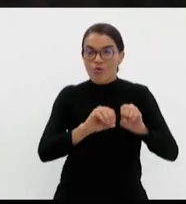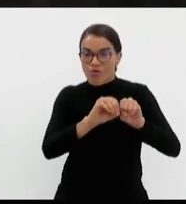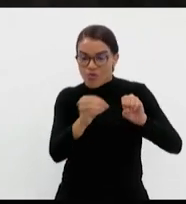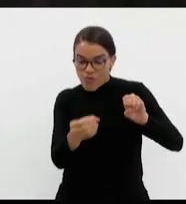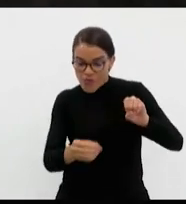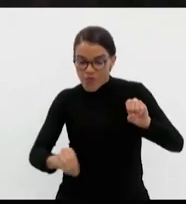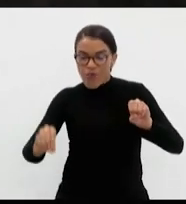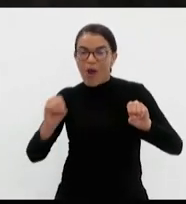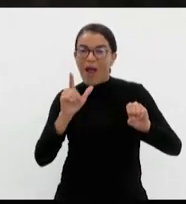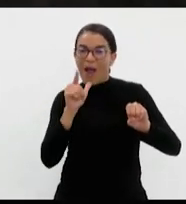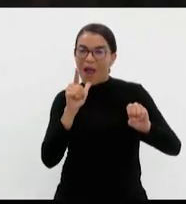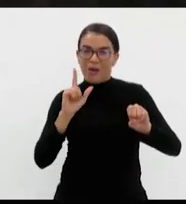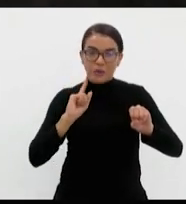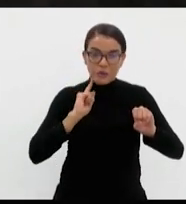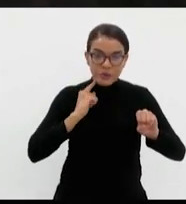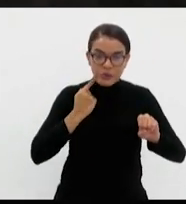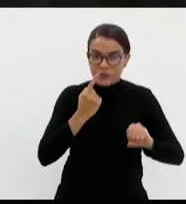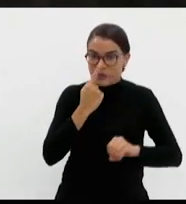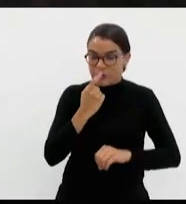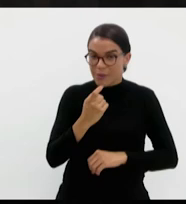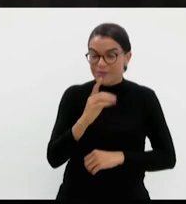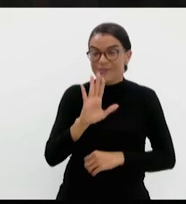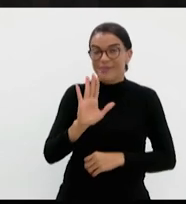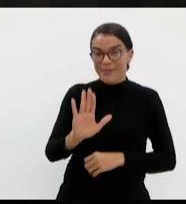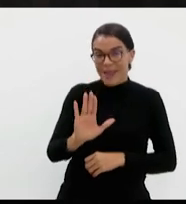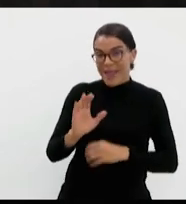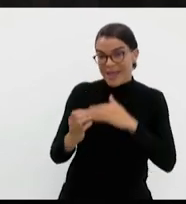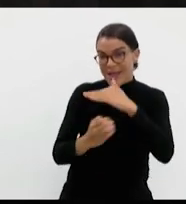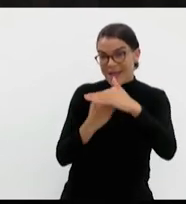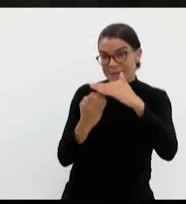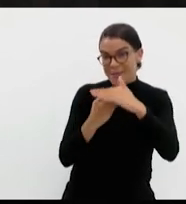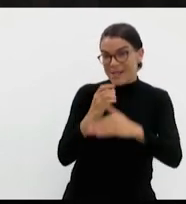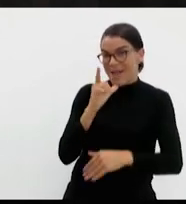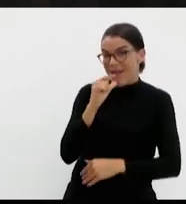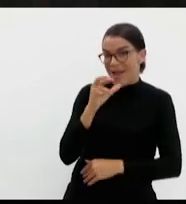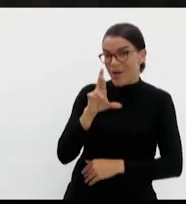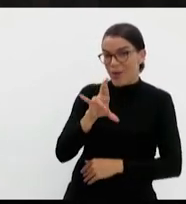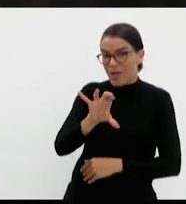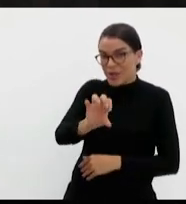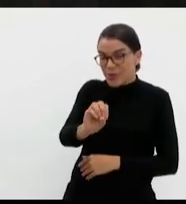o que ocorre. A Águas do Rio pede